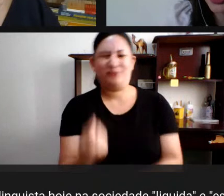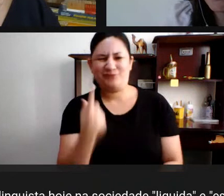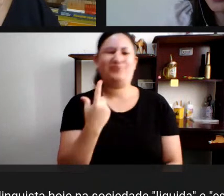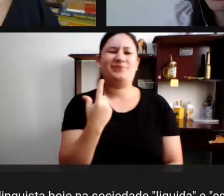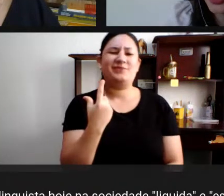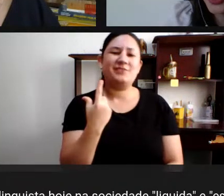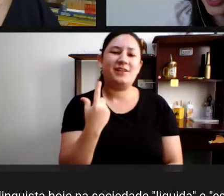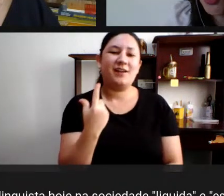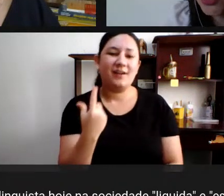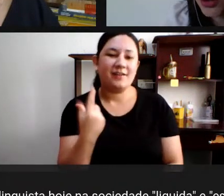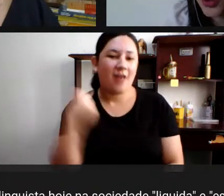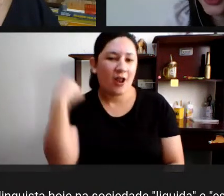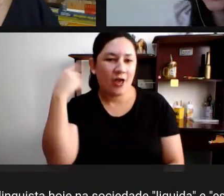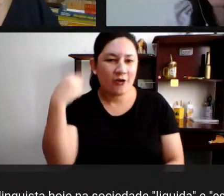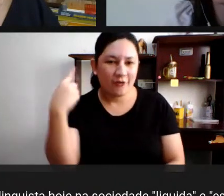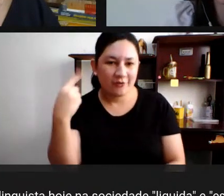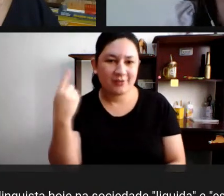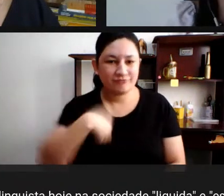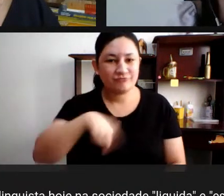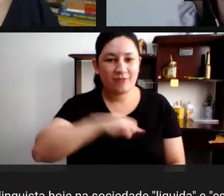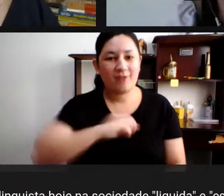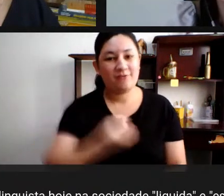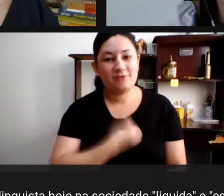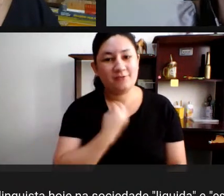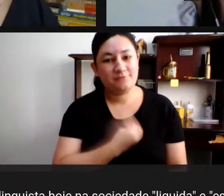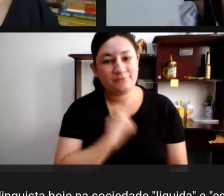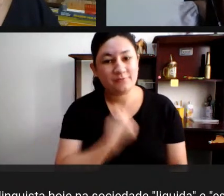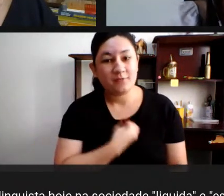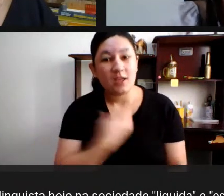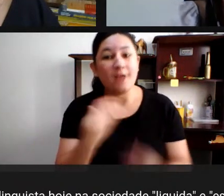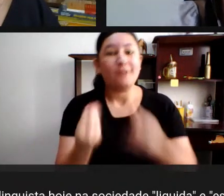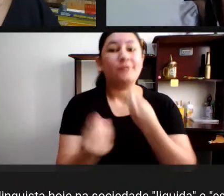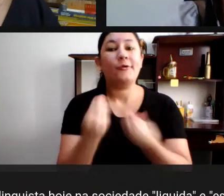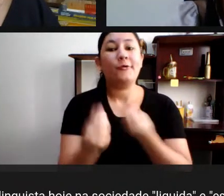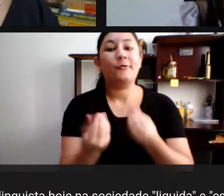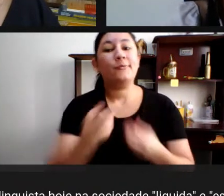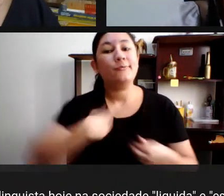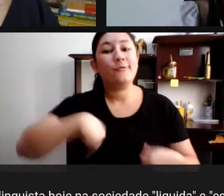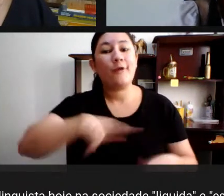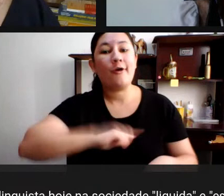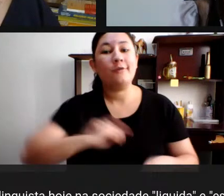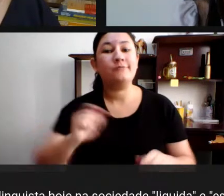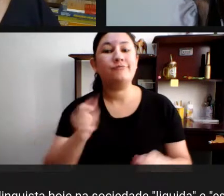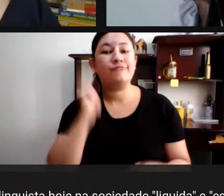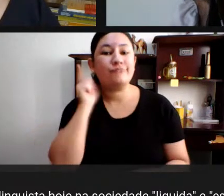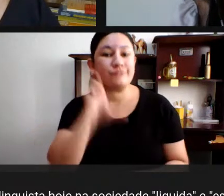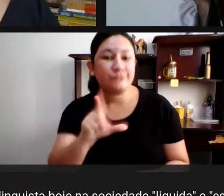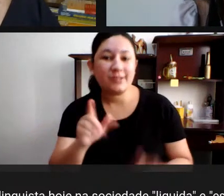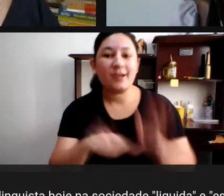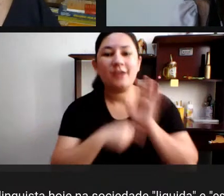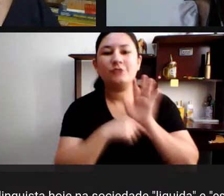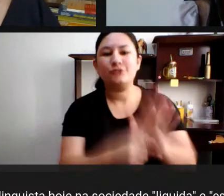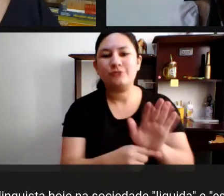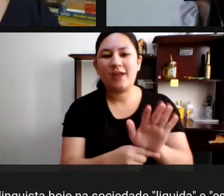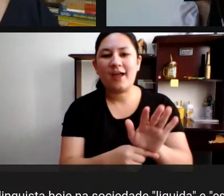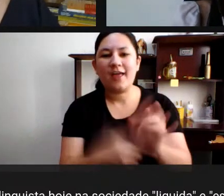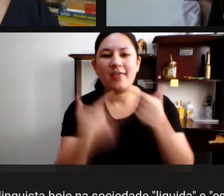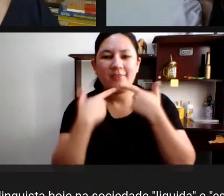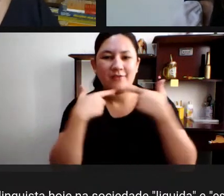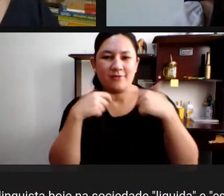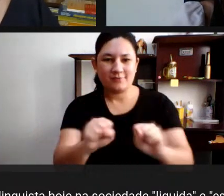linguisticamente a reconstruir a sanidade político-social bem